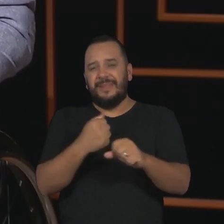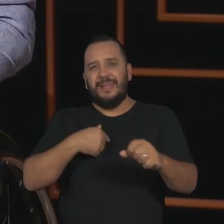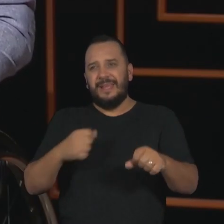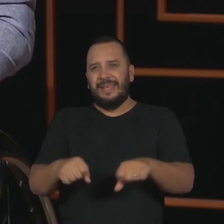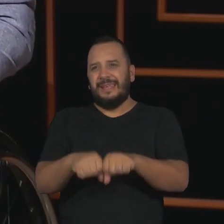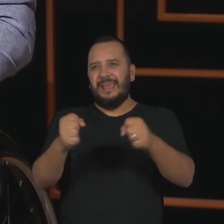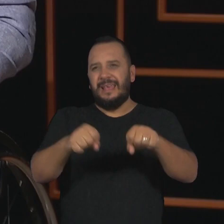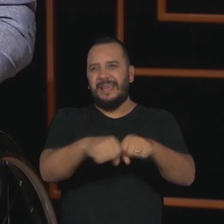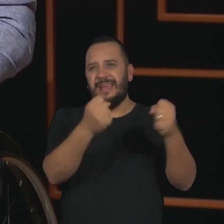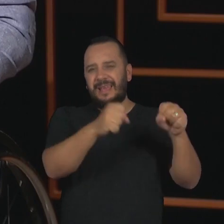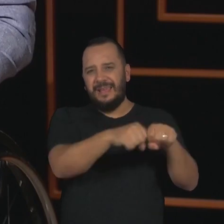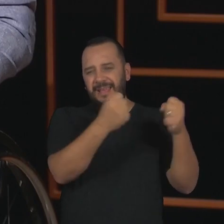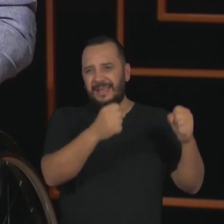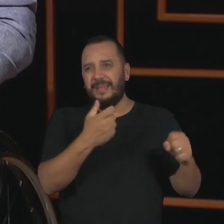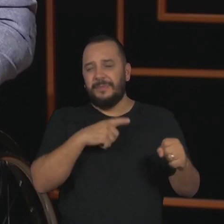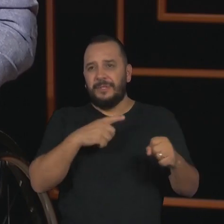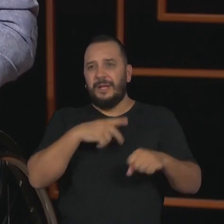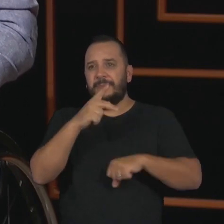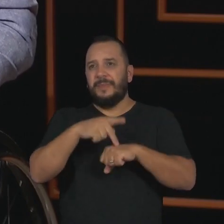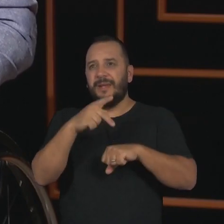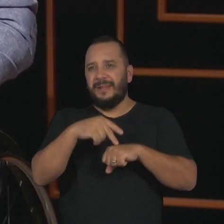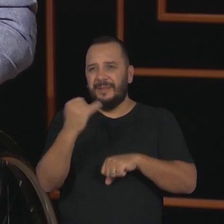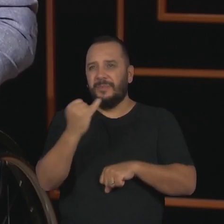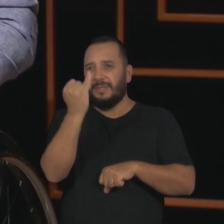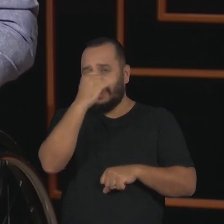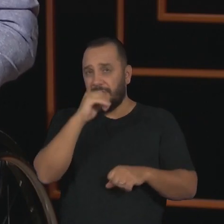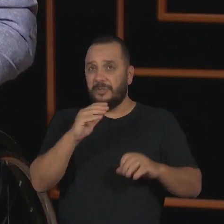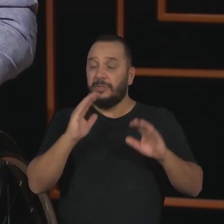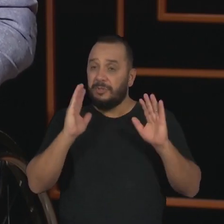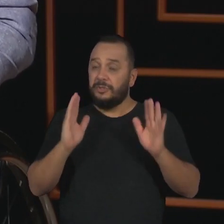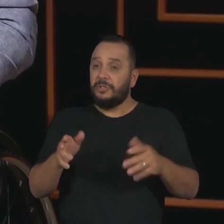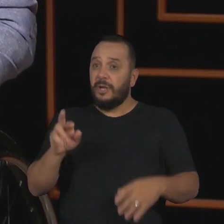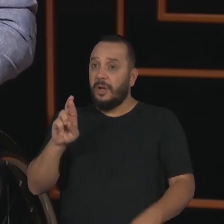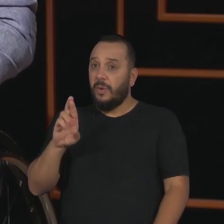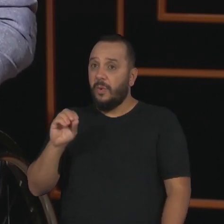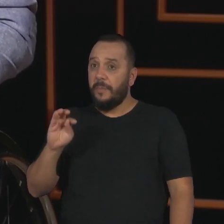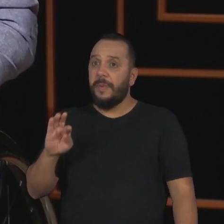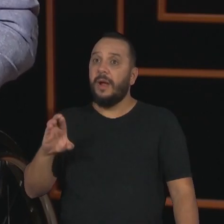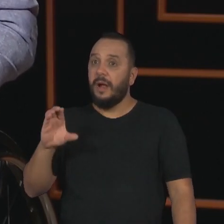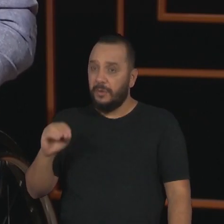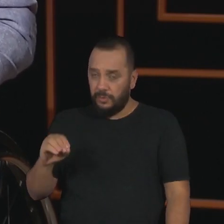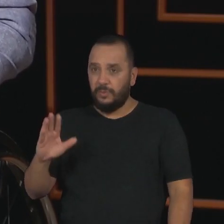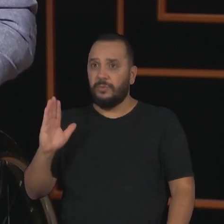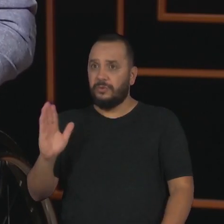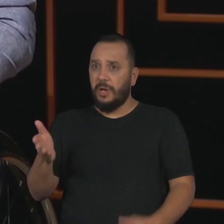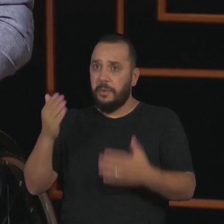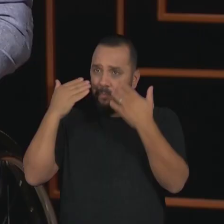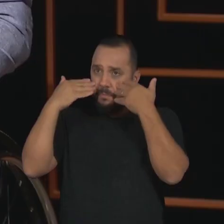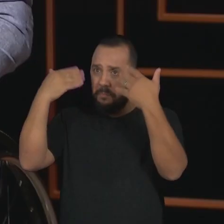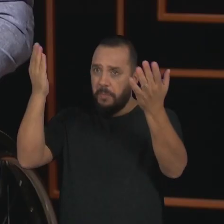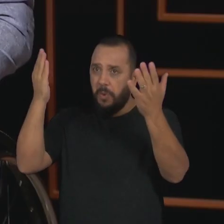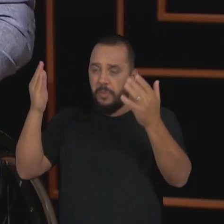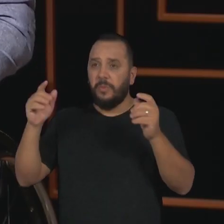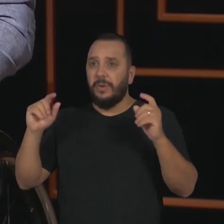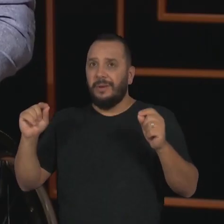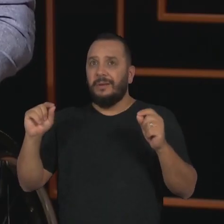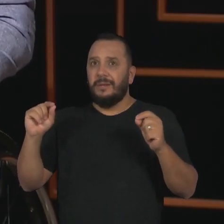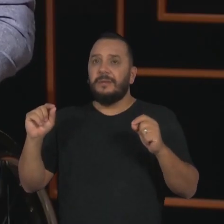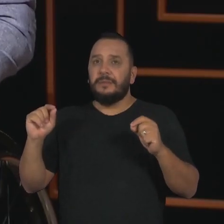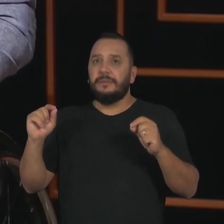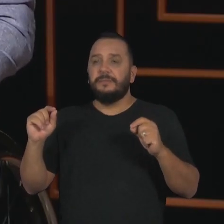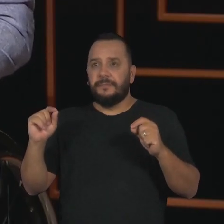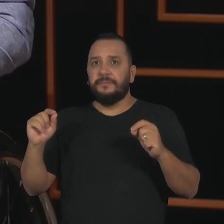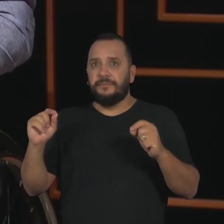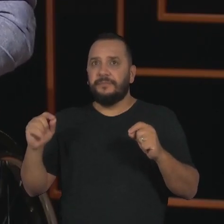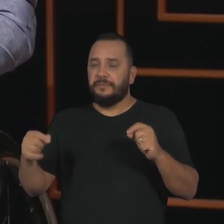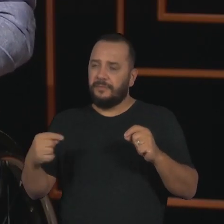mim e levanta publicamente, fez uma guerra pública disso. E eu